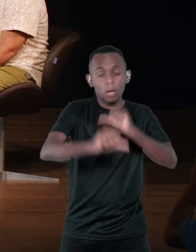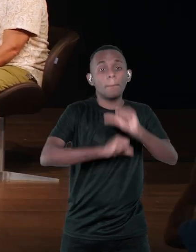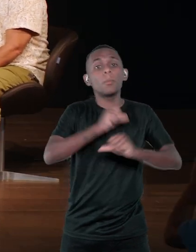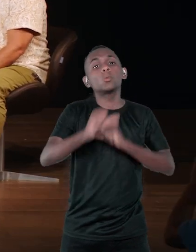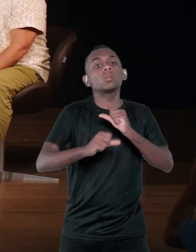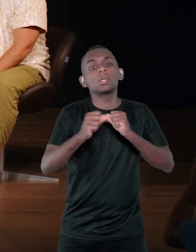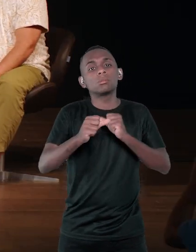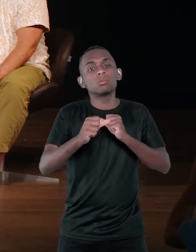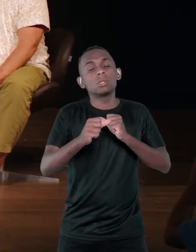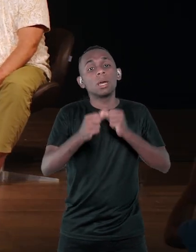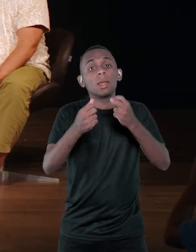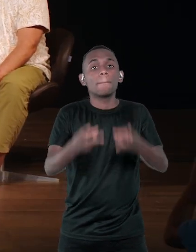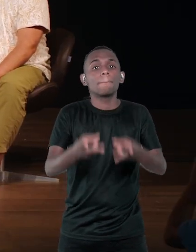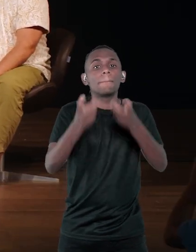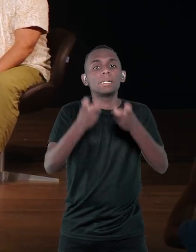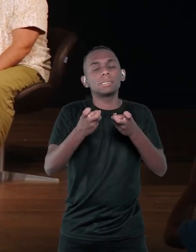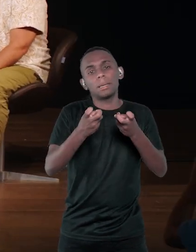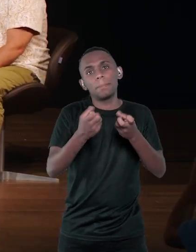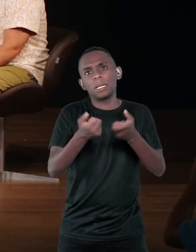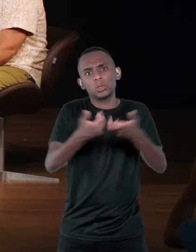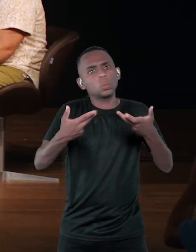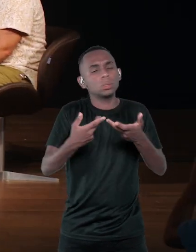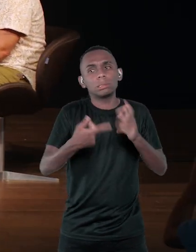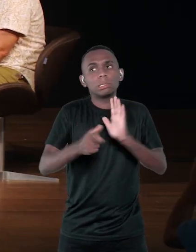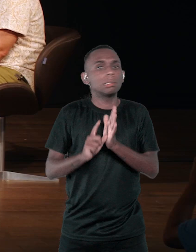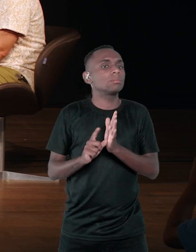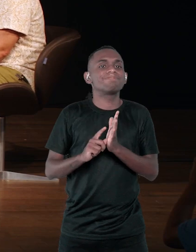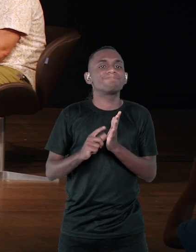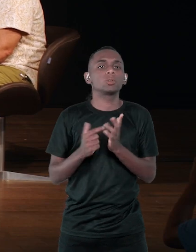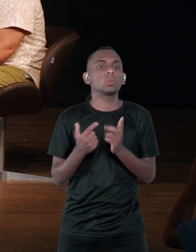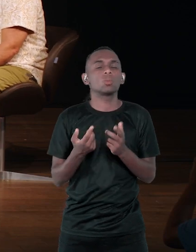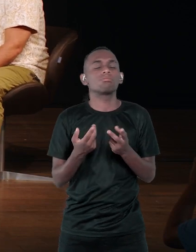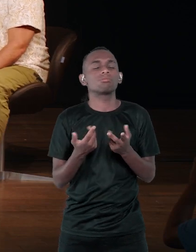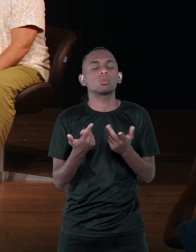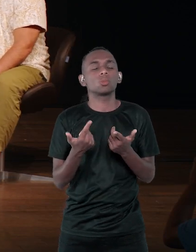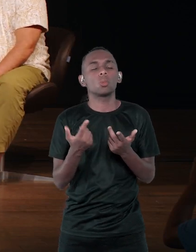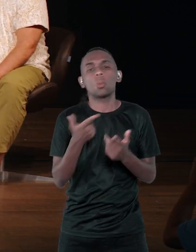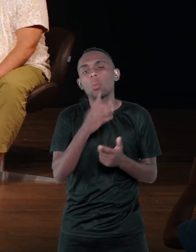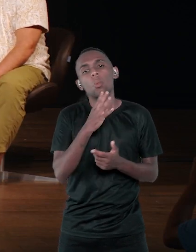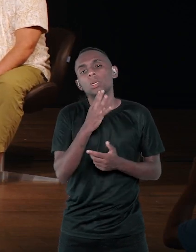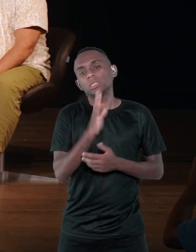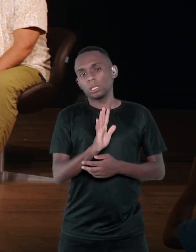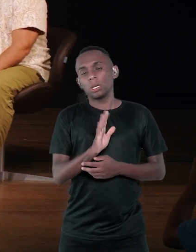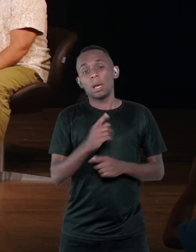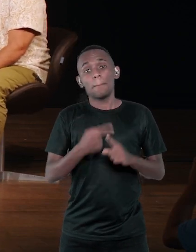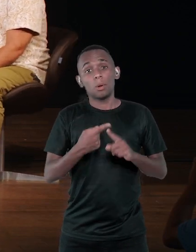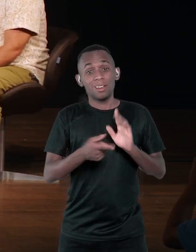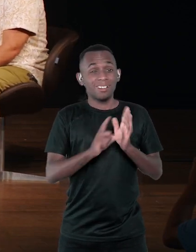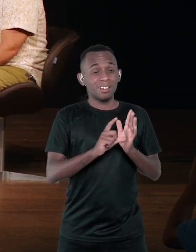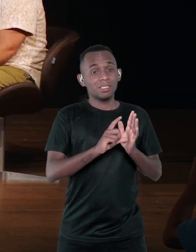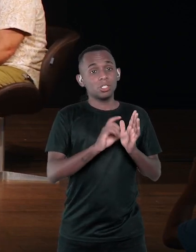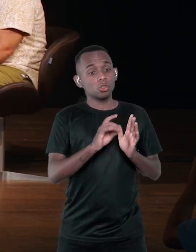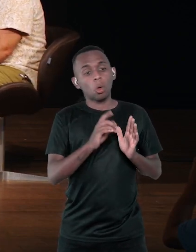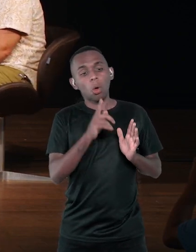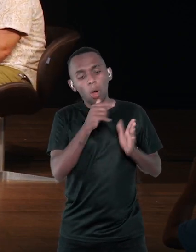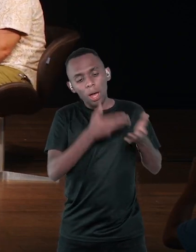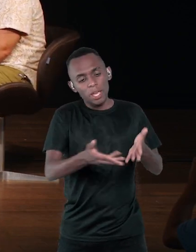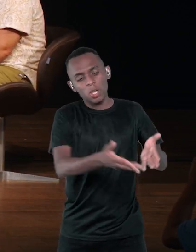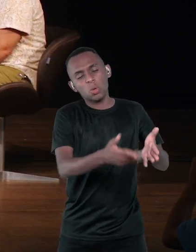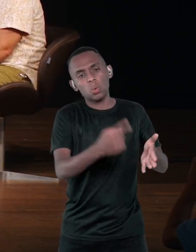realidade que ela não conhecia, que é um rio que antes era um simples depósito de lixo,